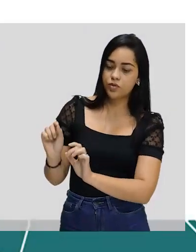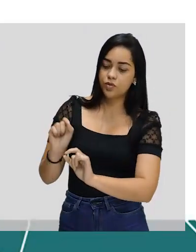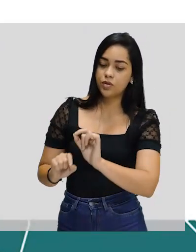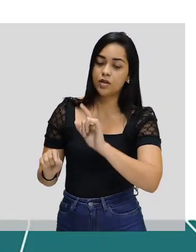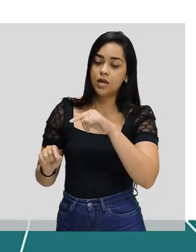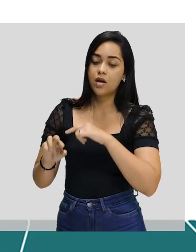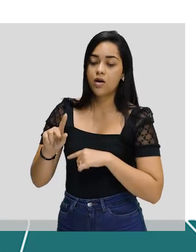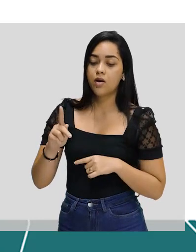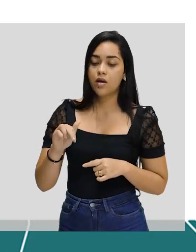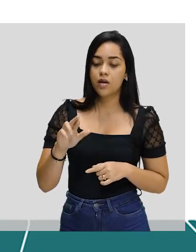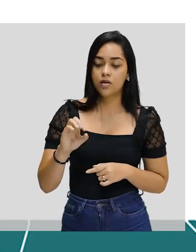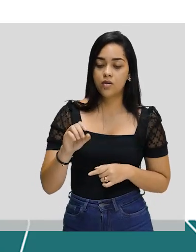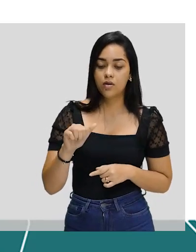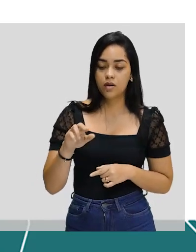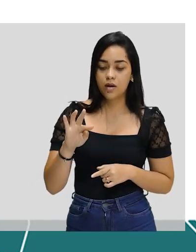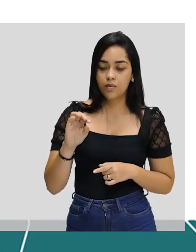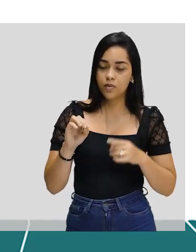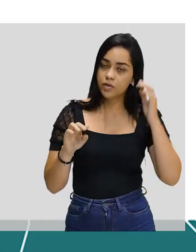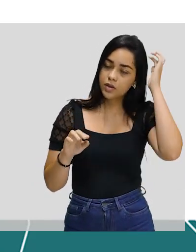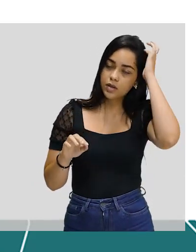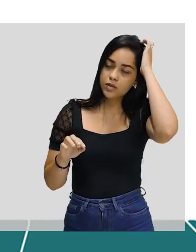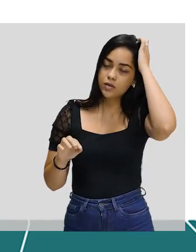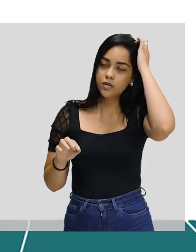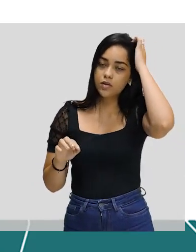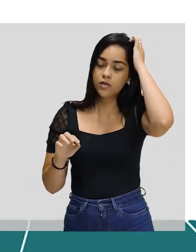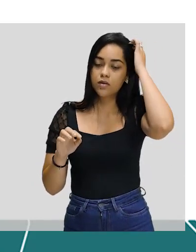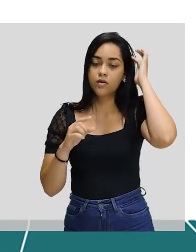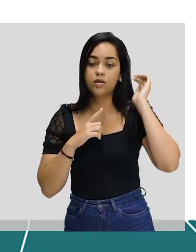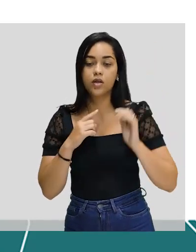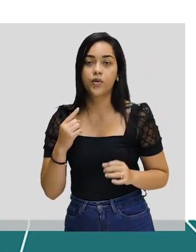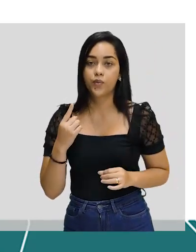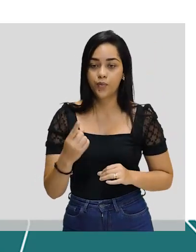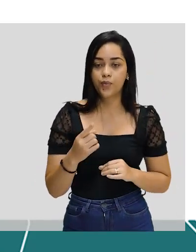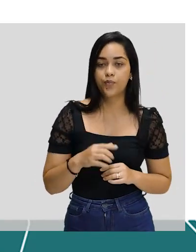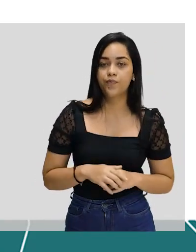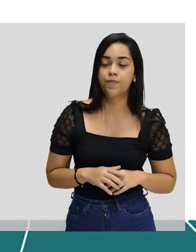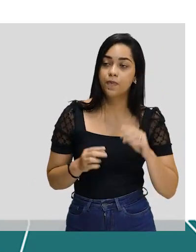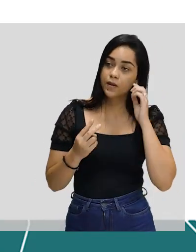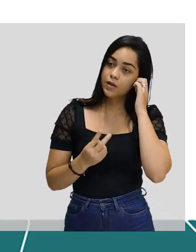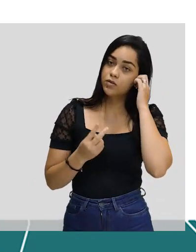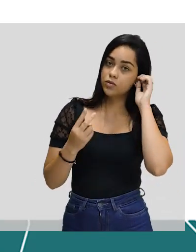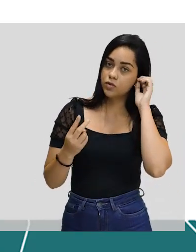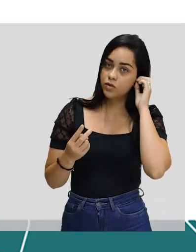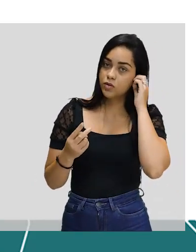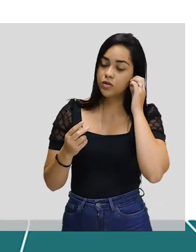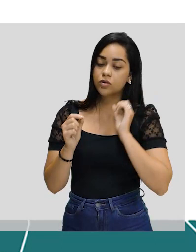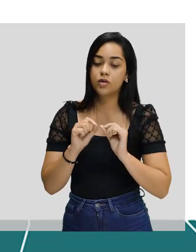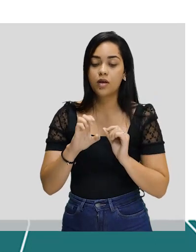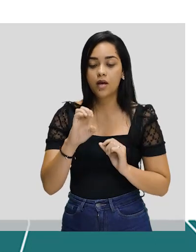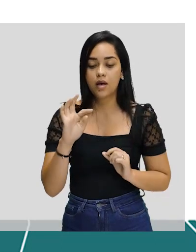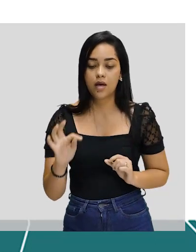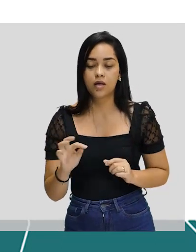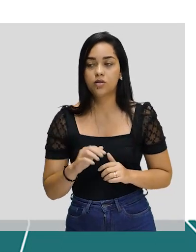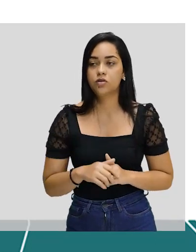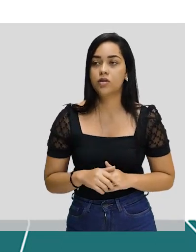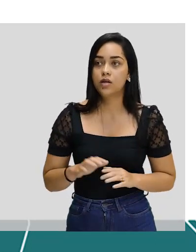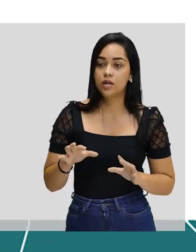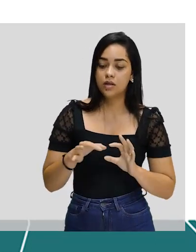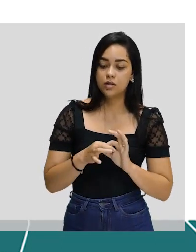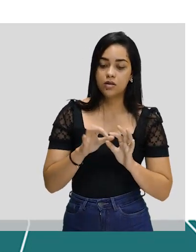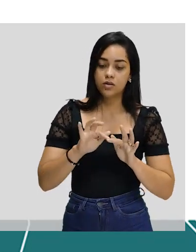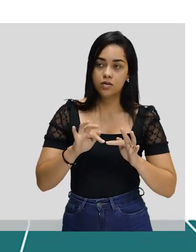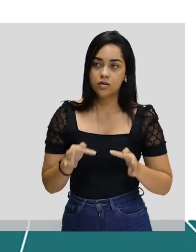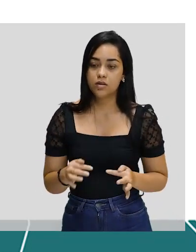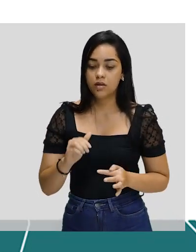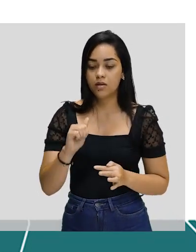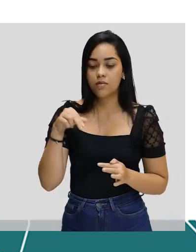um hidrocarboneto. Só tem carbono e hidrogênio, turma. São 2 carbonos, et. Ligação